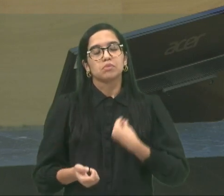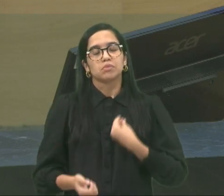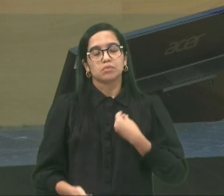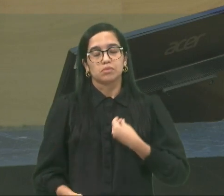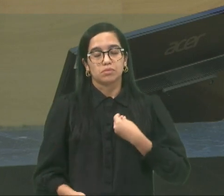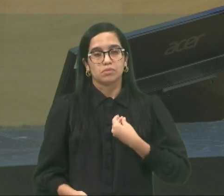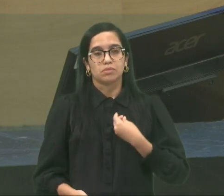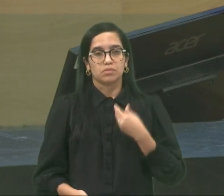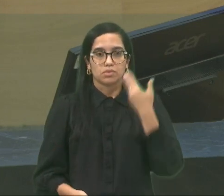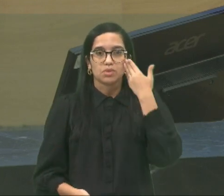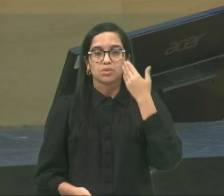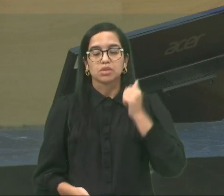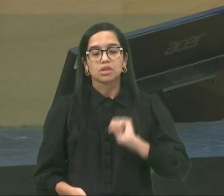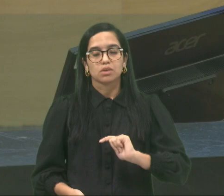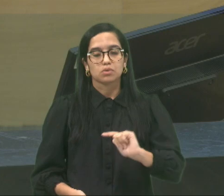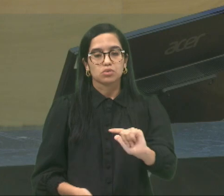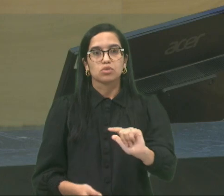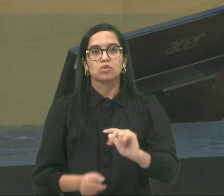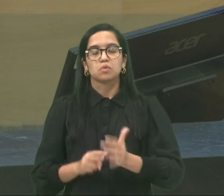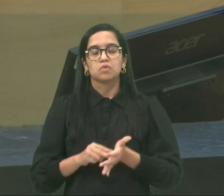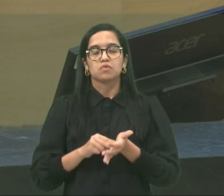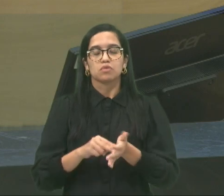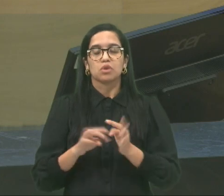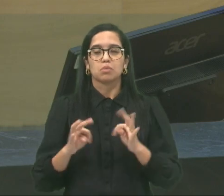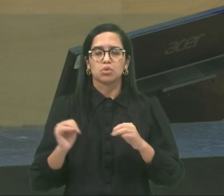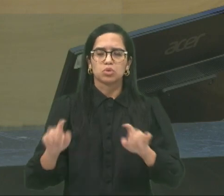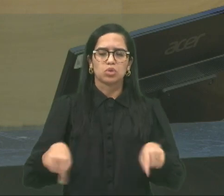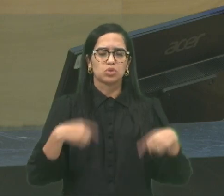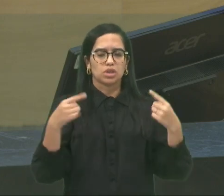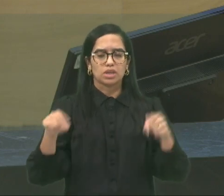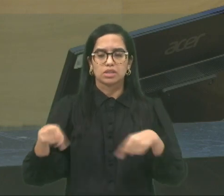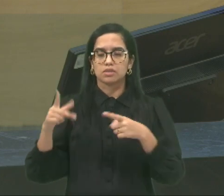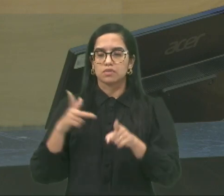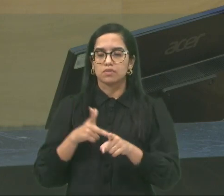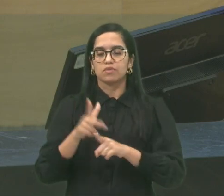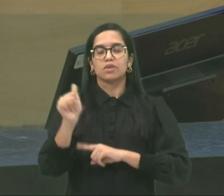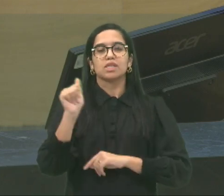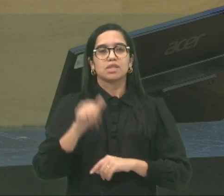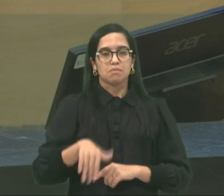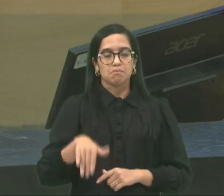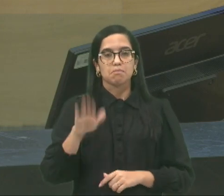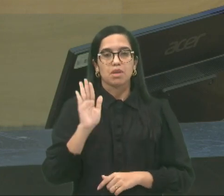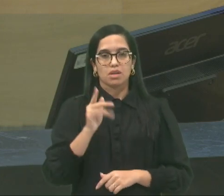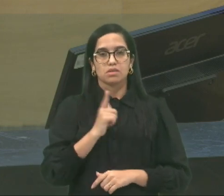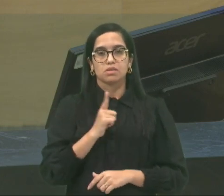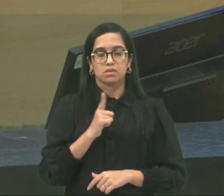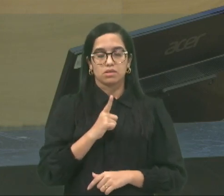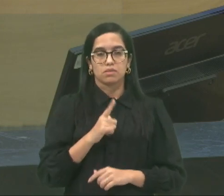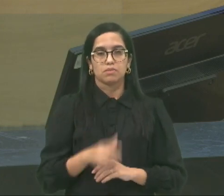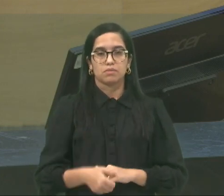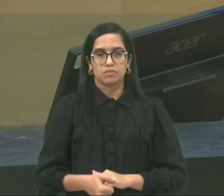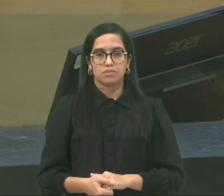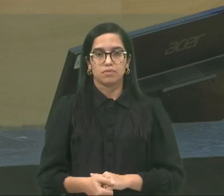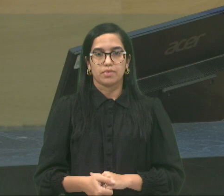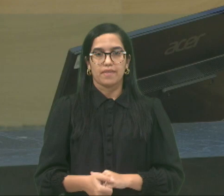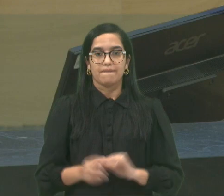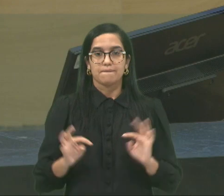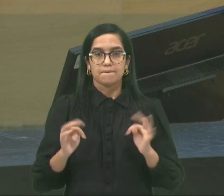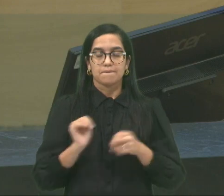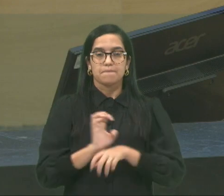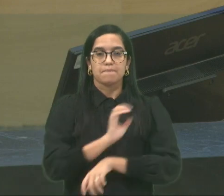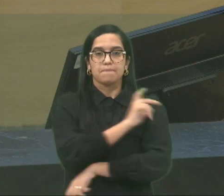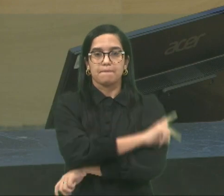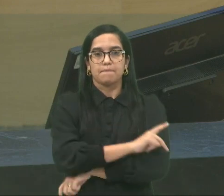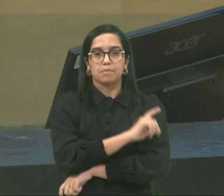que permanecerão sempre firmes nos desafios e mais vitórias, com certeza, estarão por vir. E o Piauí só